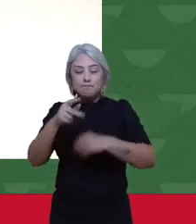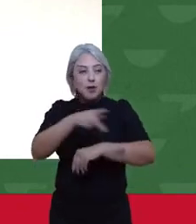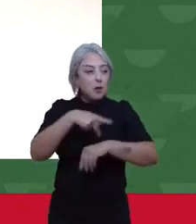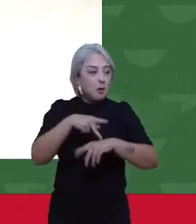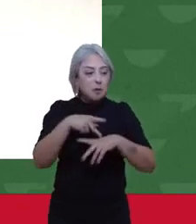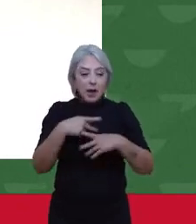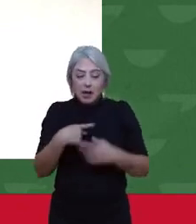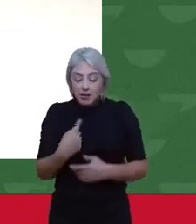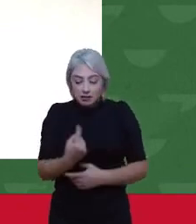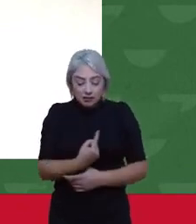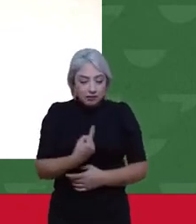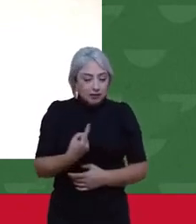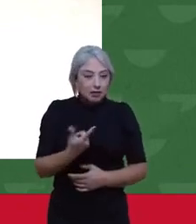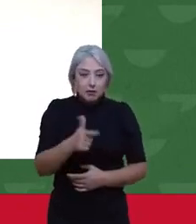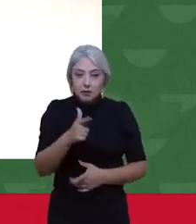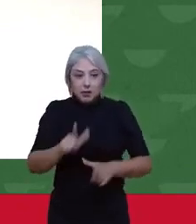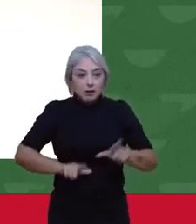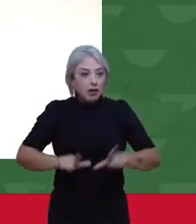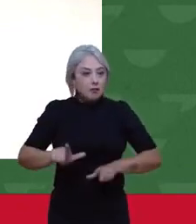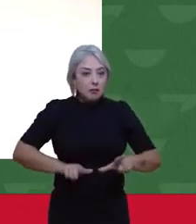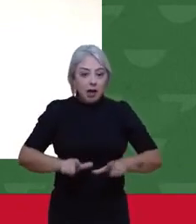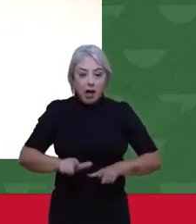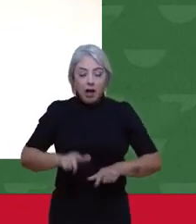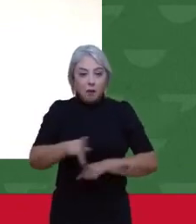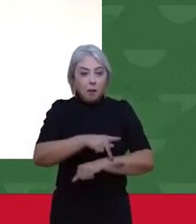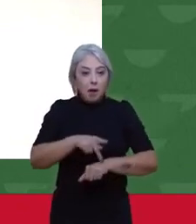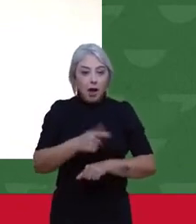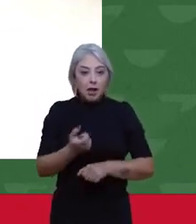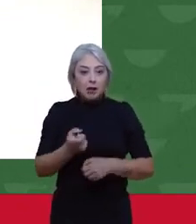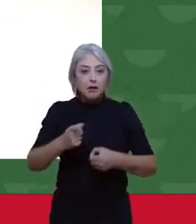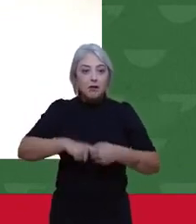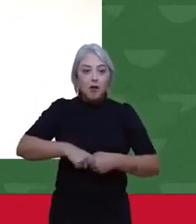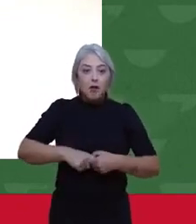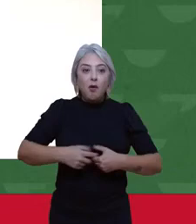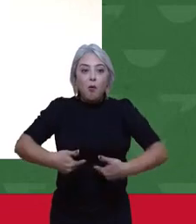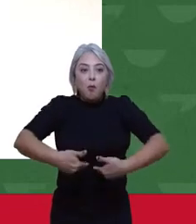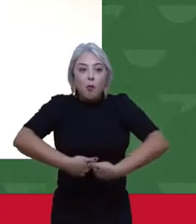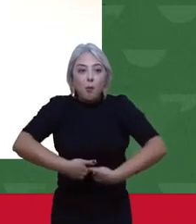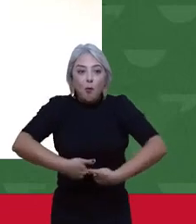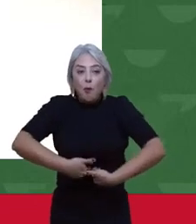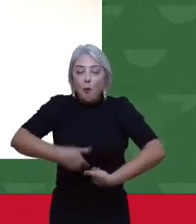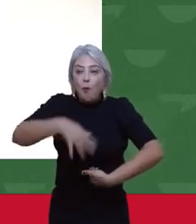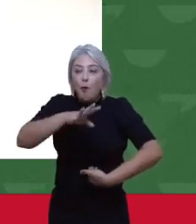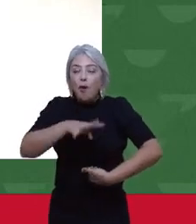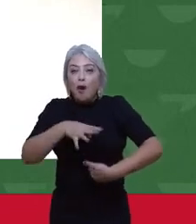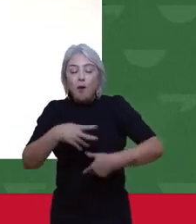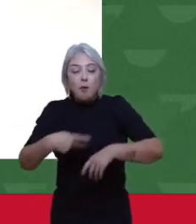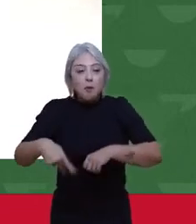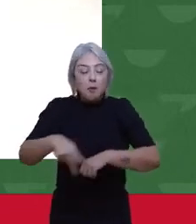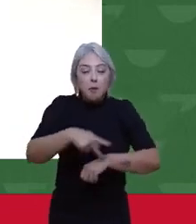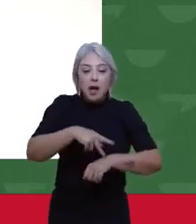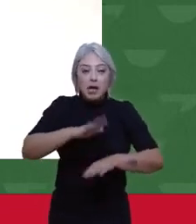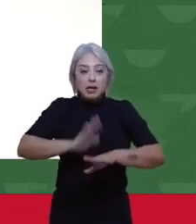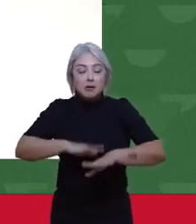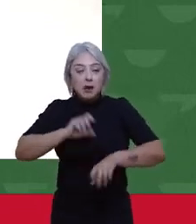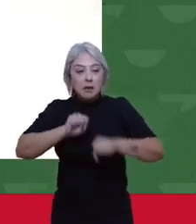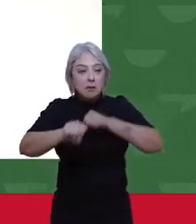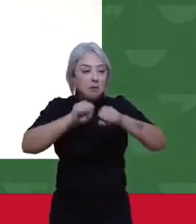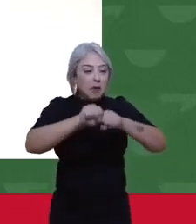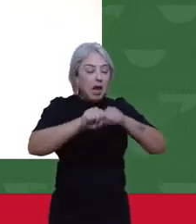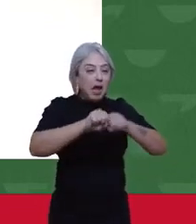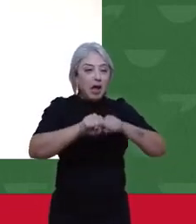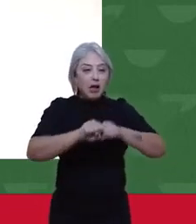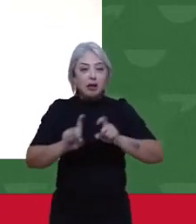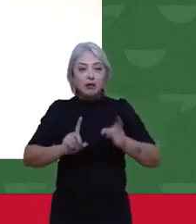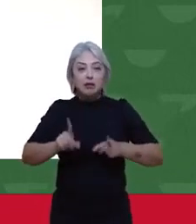está desolado pelo desemprego, de um país que voltou para o mapa da fome, de um país que ainda é o que mais mata